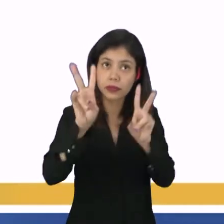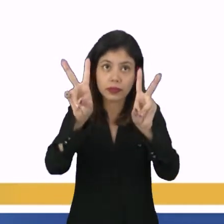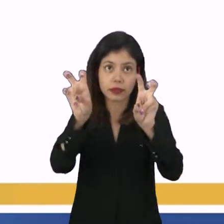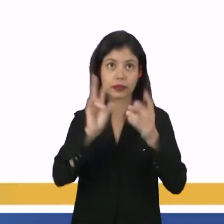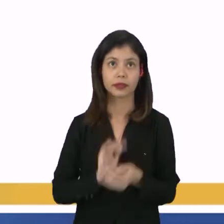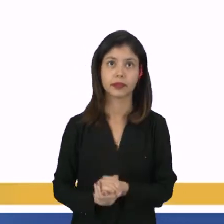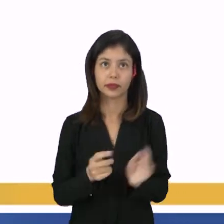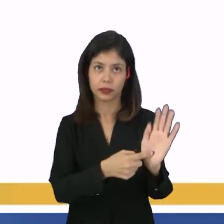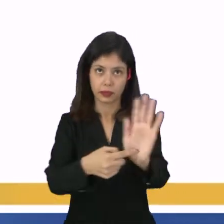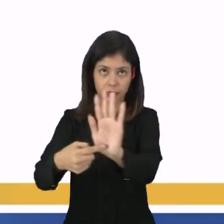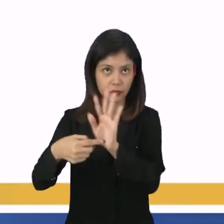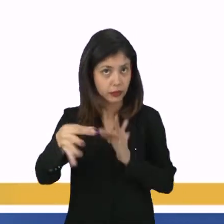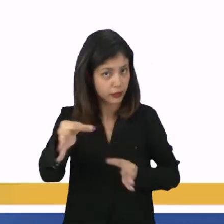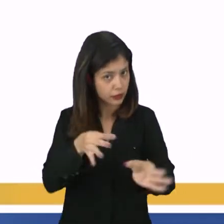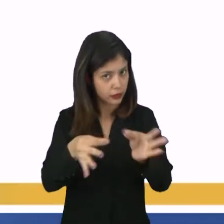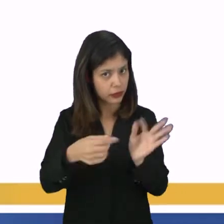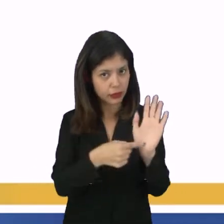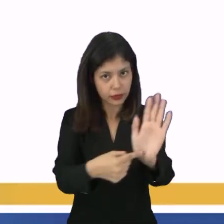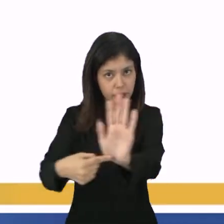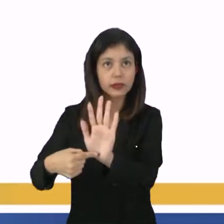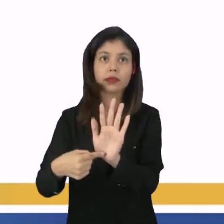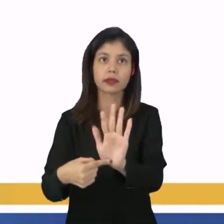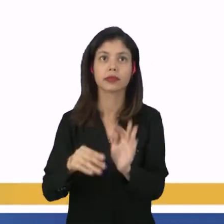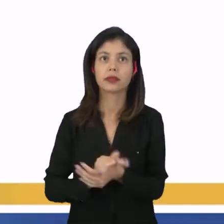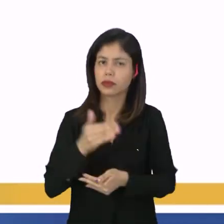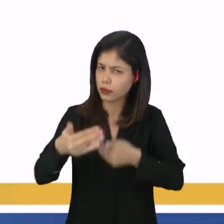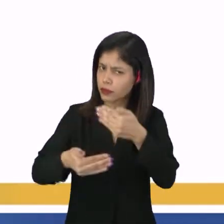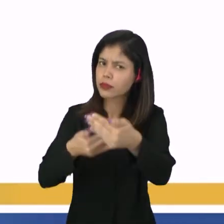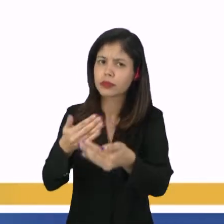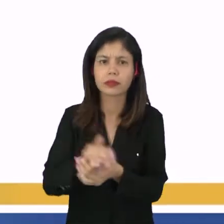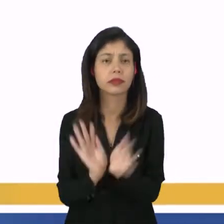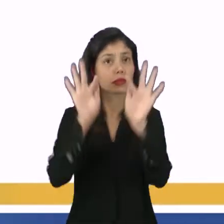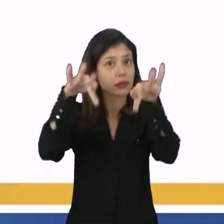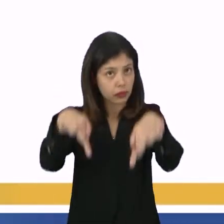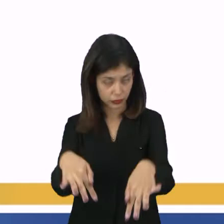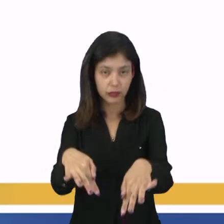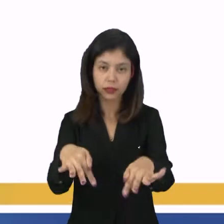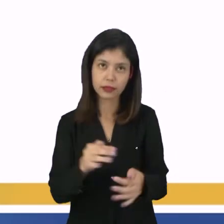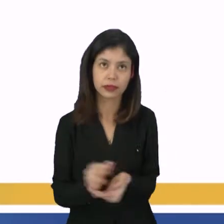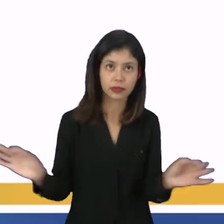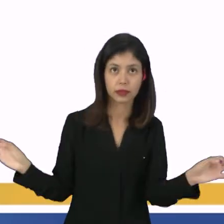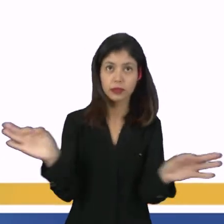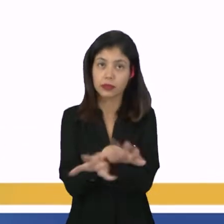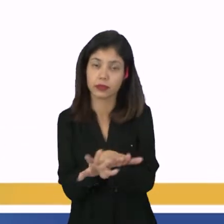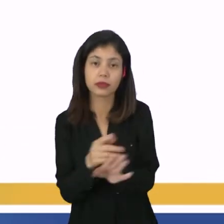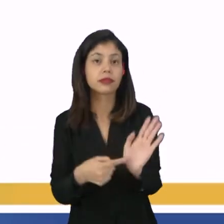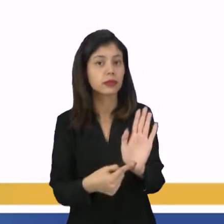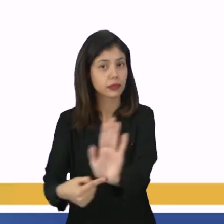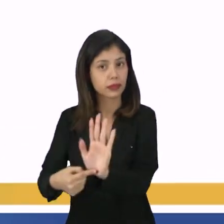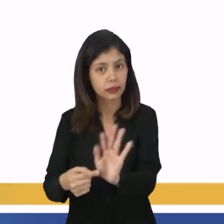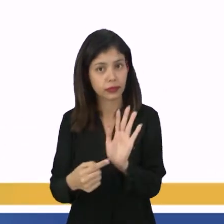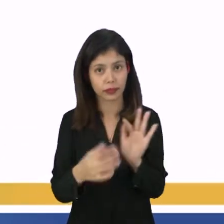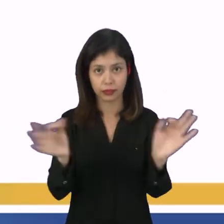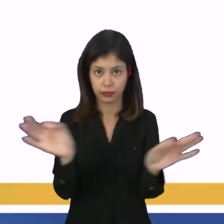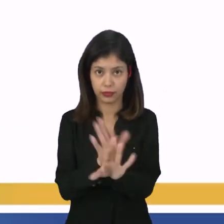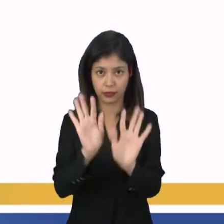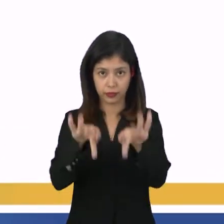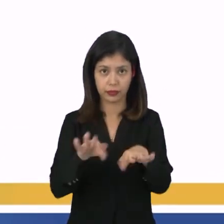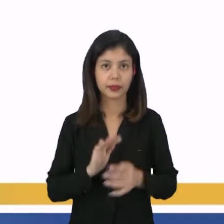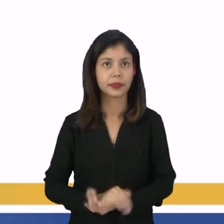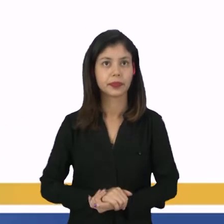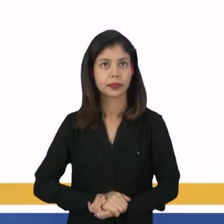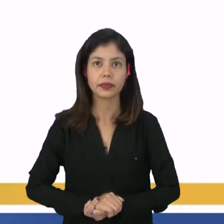tema, apresentação do plano da exposição, desenvolvimento, conclusão e o encerramento da